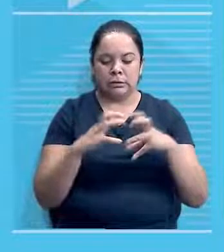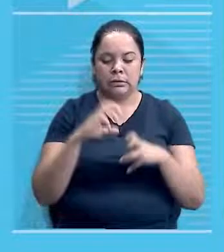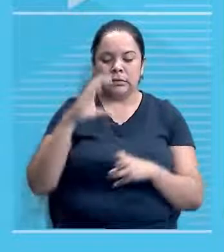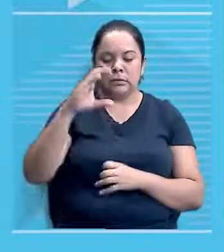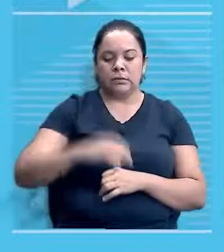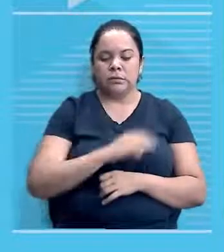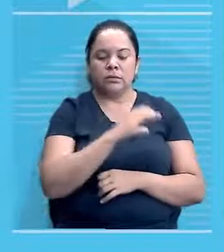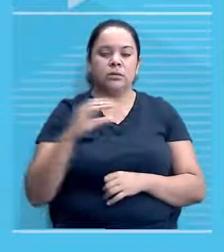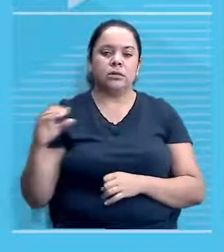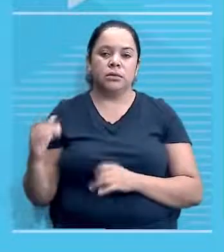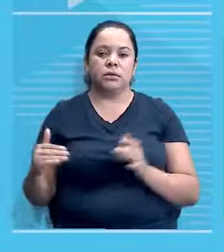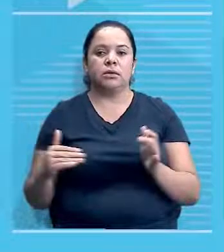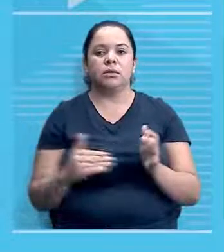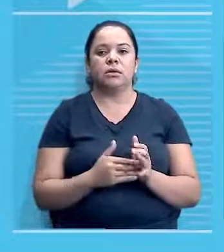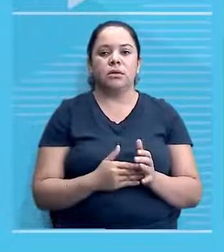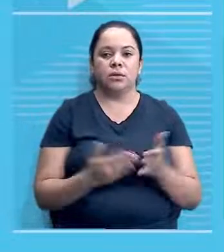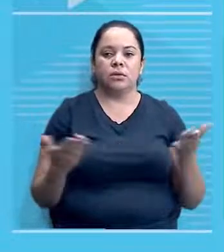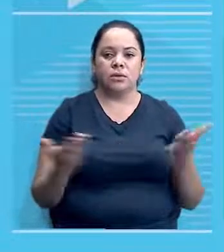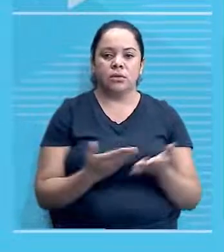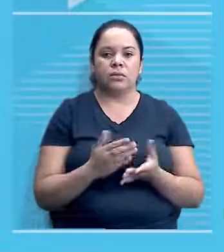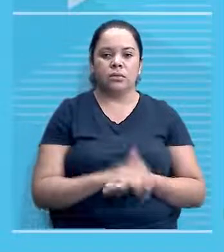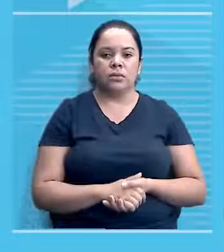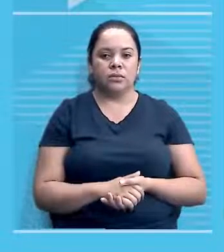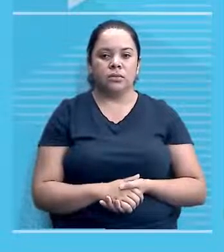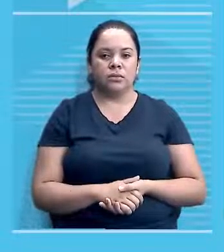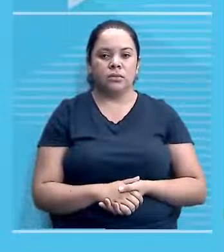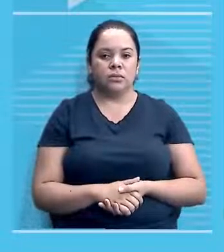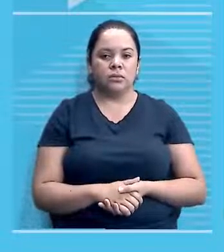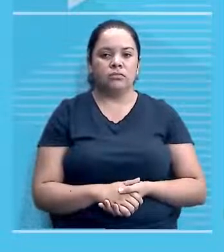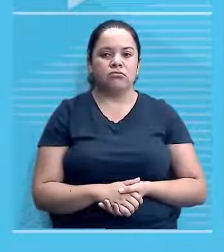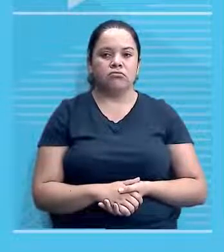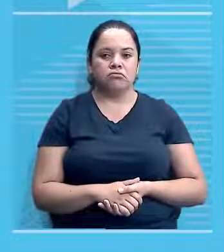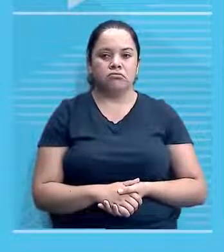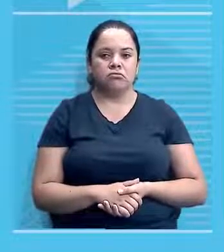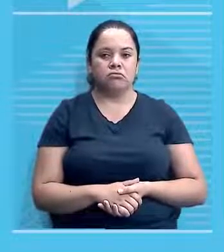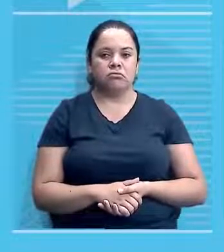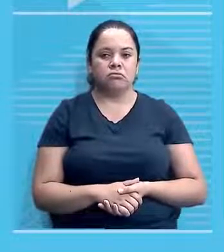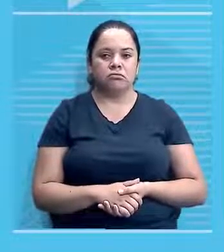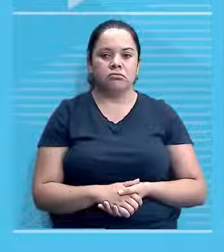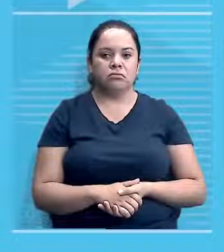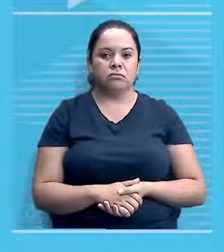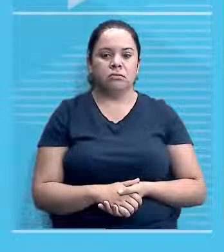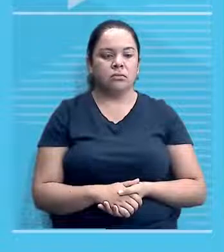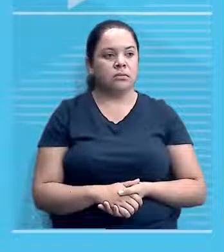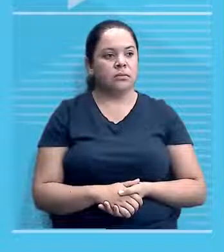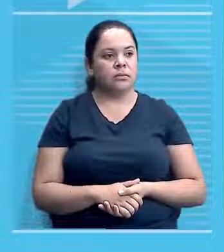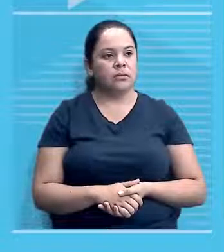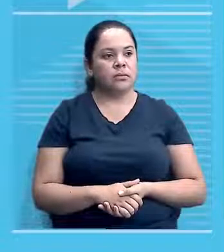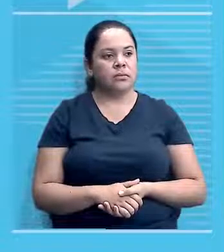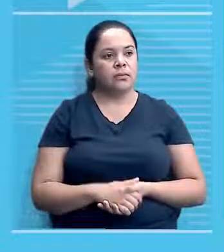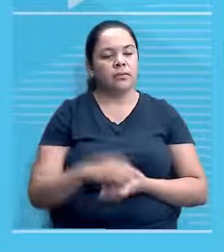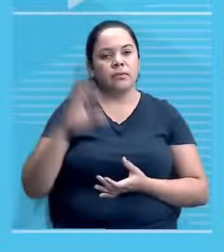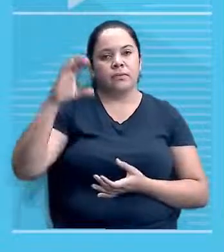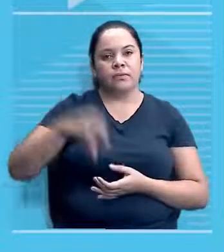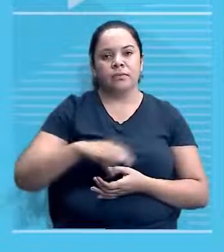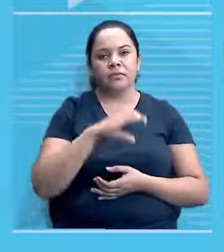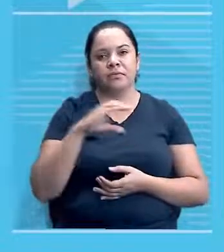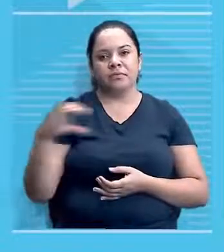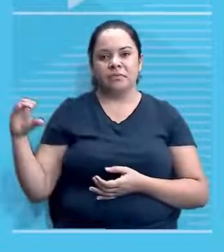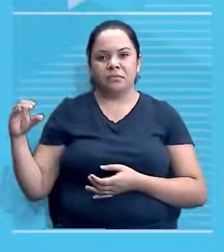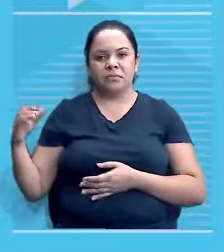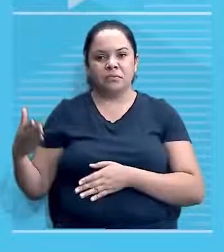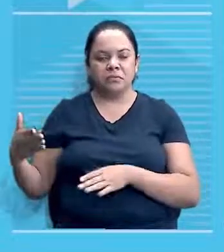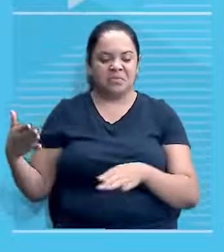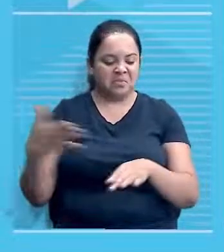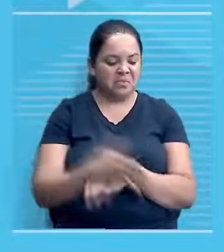vai não vai ter alguém querendo bater um bater no outro é um católico atingindo Um Evangélico Um